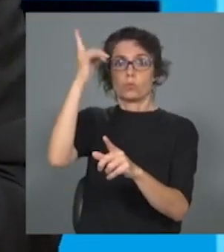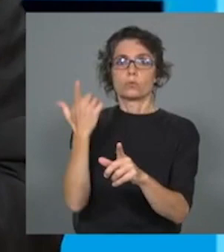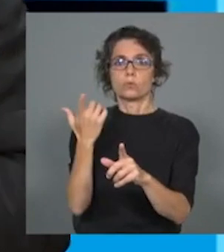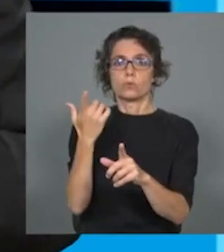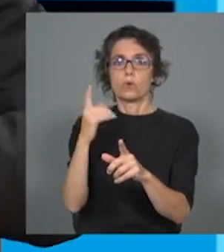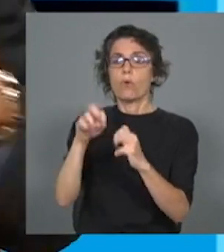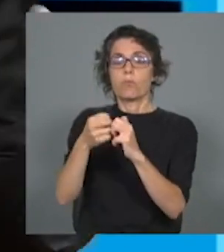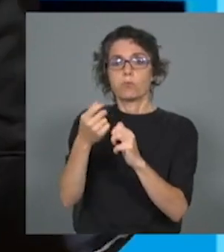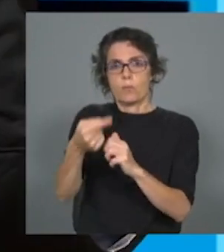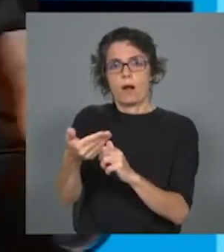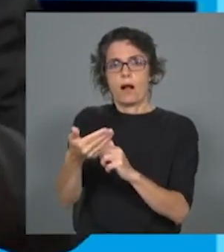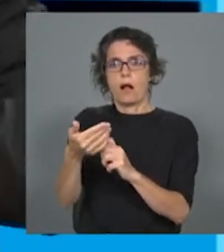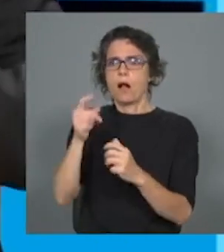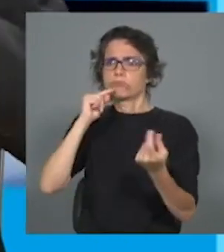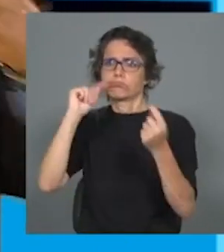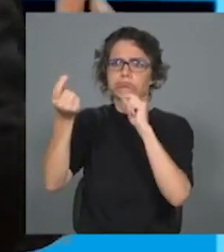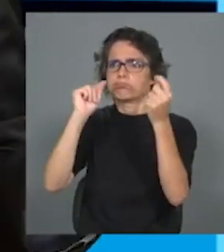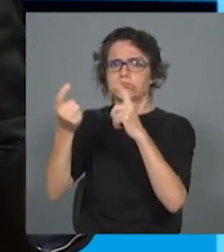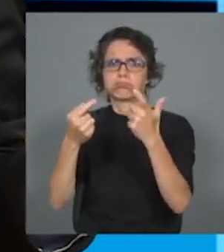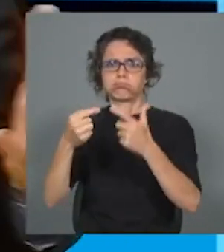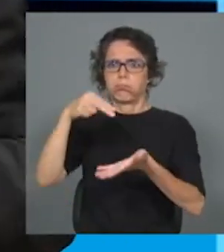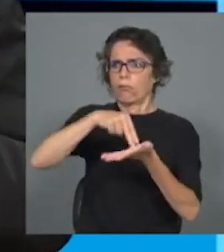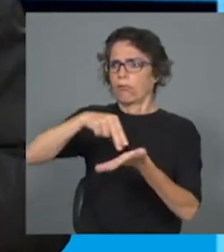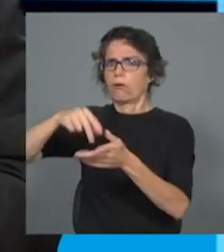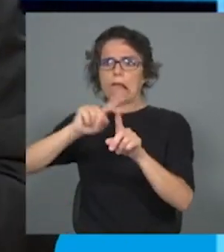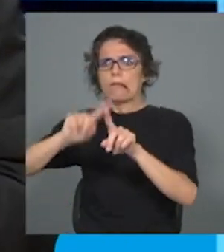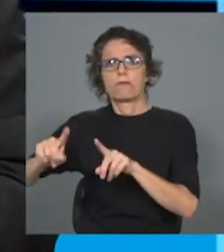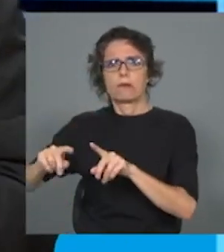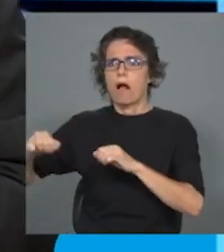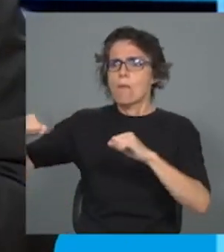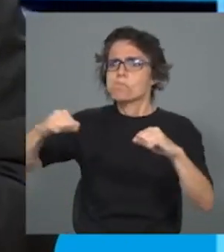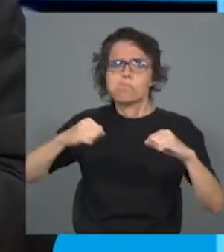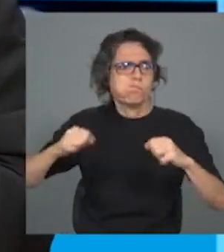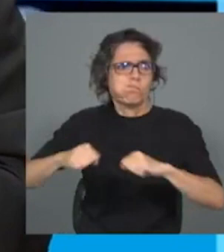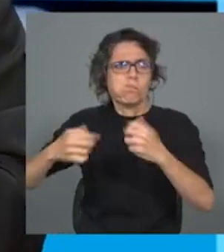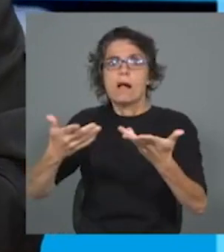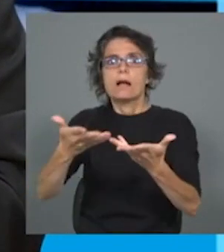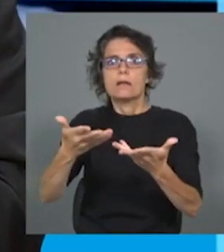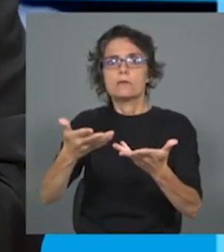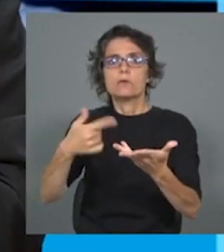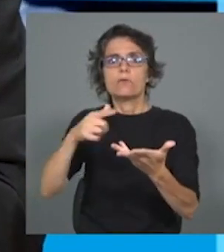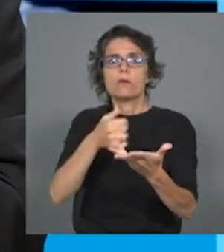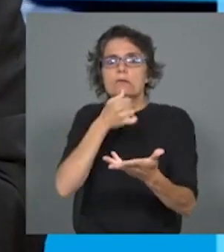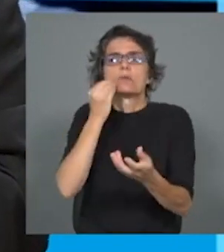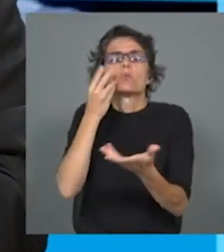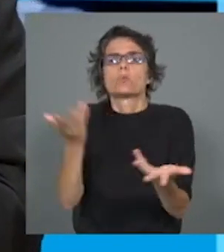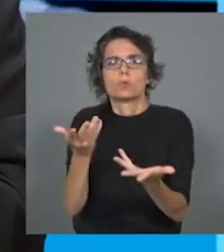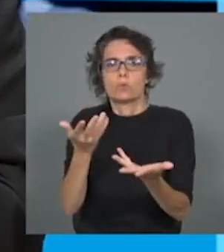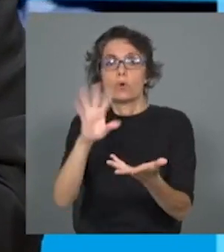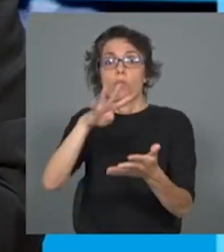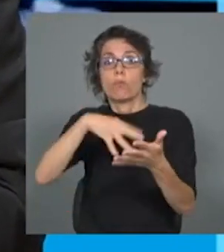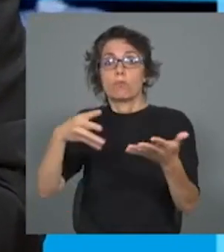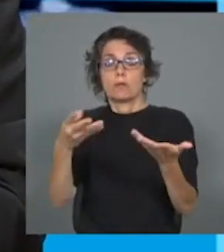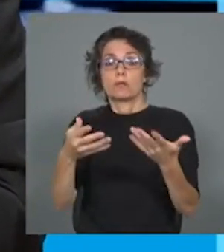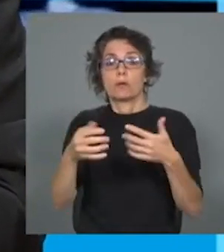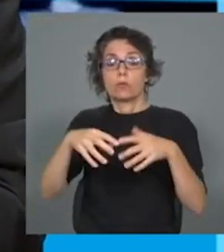problema, há tanta discussão, há tanto posicionamento que temos dificuldade a chegar a decisões. E eu penso que no ordenamento do território também sofremos do mesmo